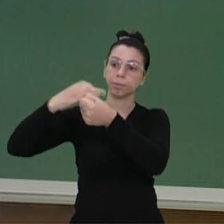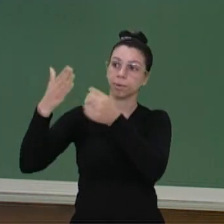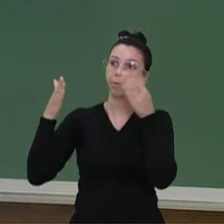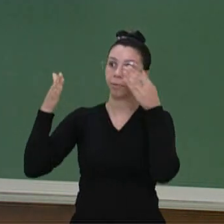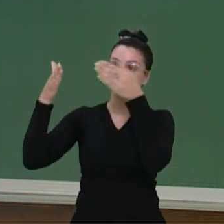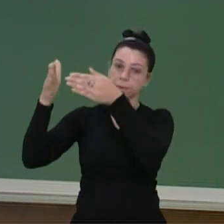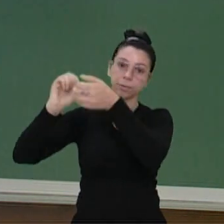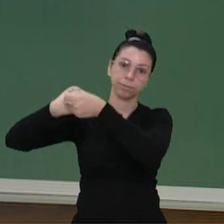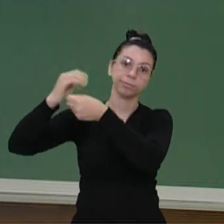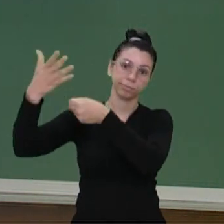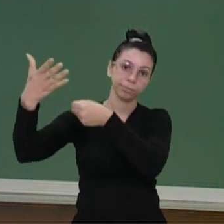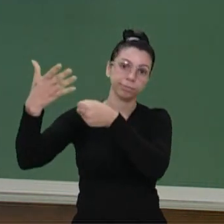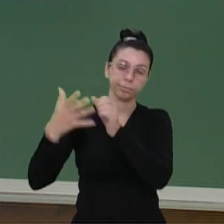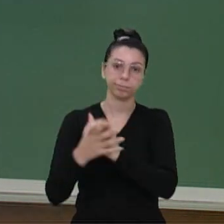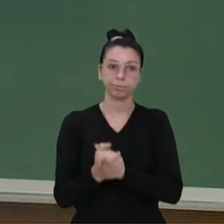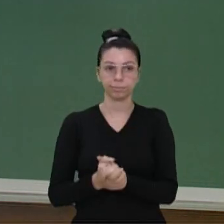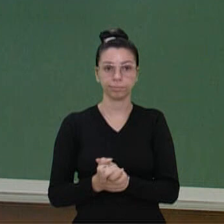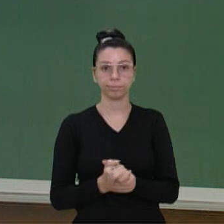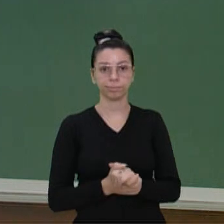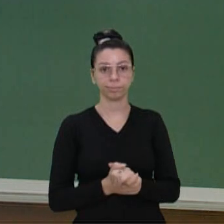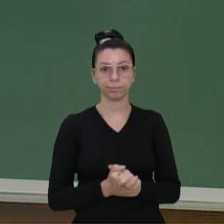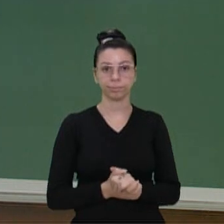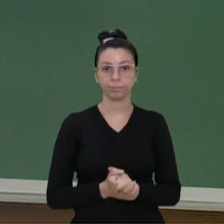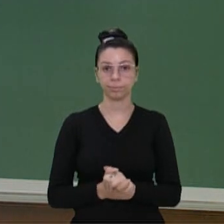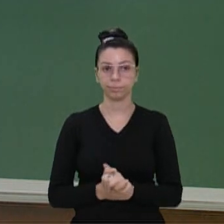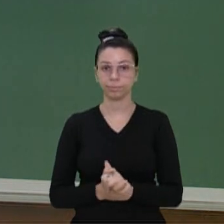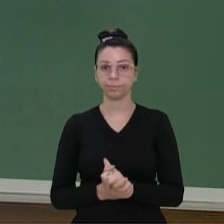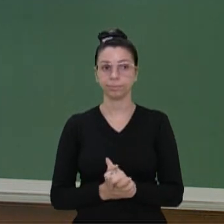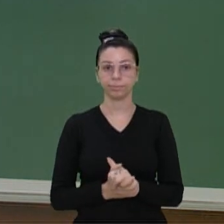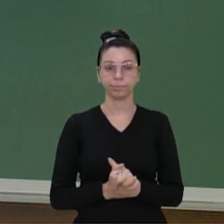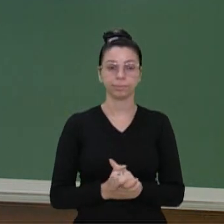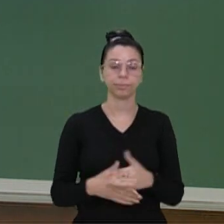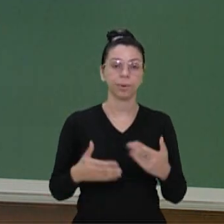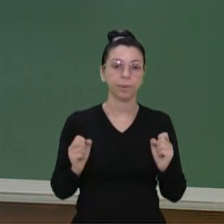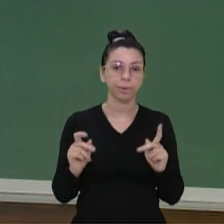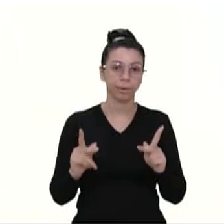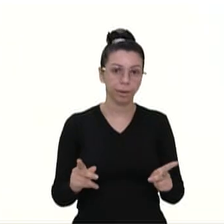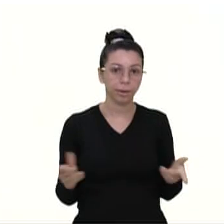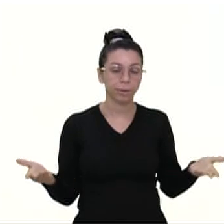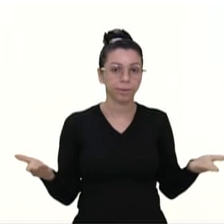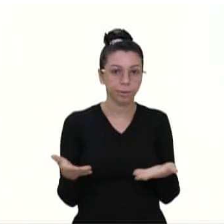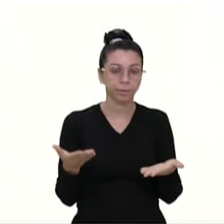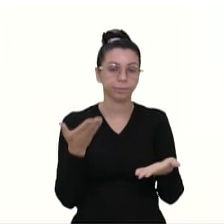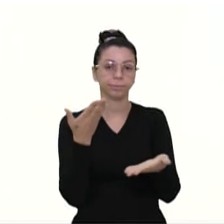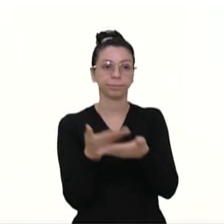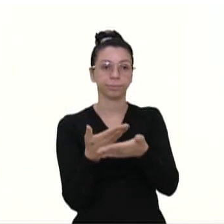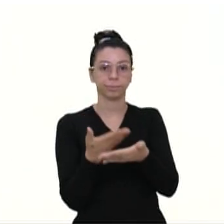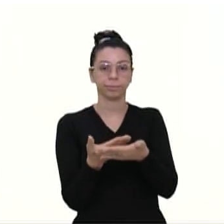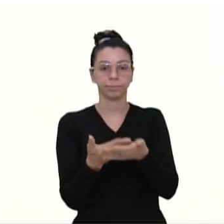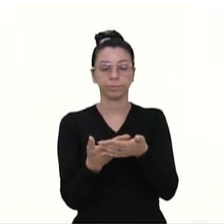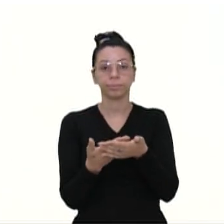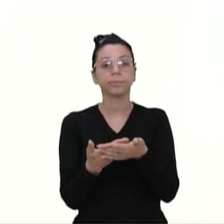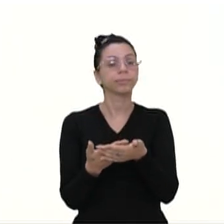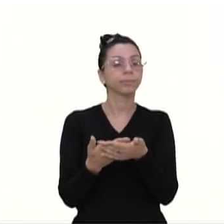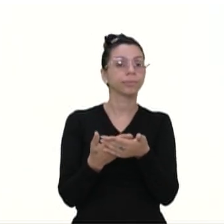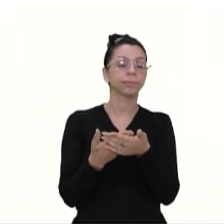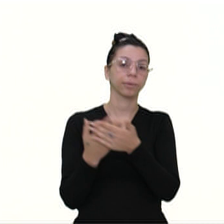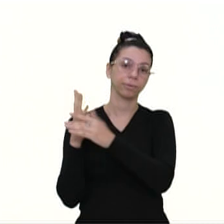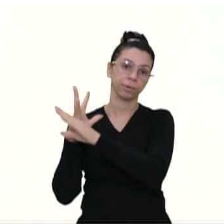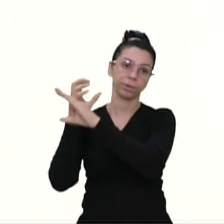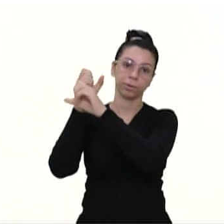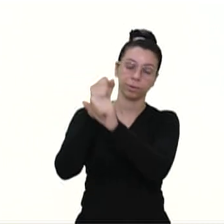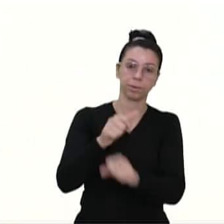equação exponencial nesse caso especial. Muito bem, gente. A aula de hoje foi de